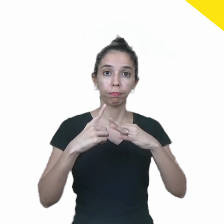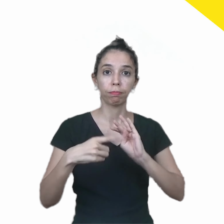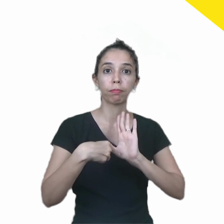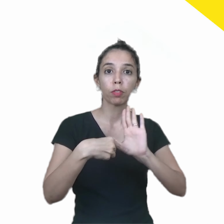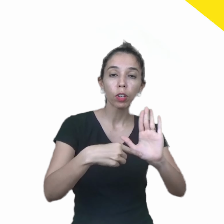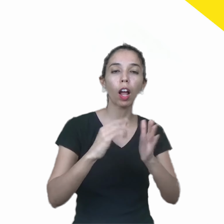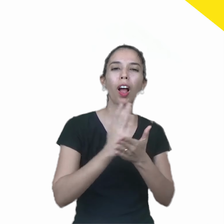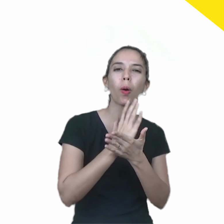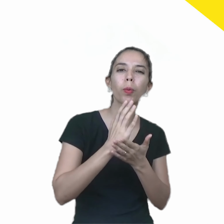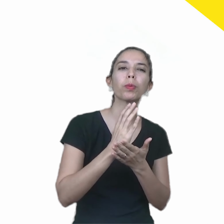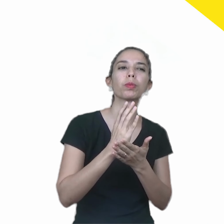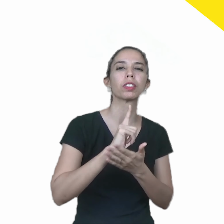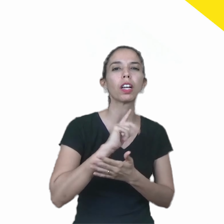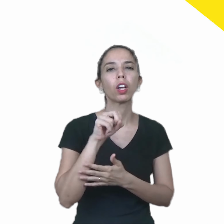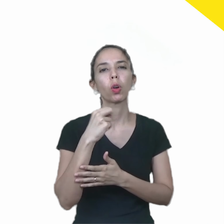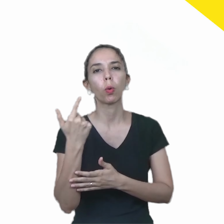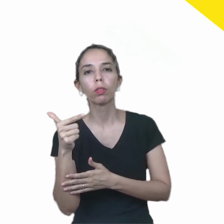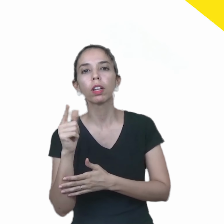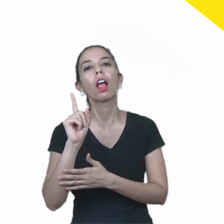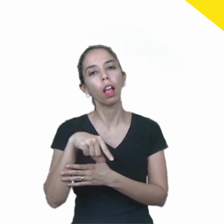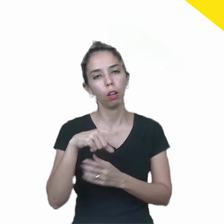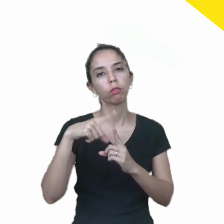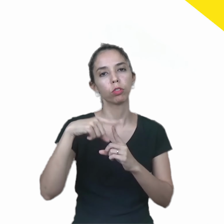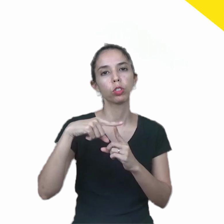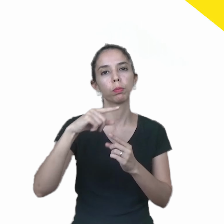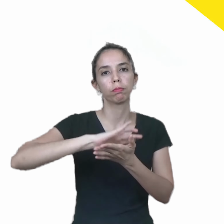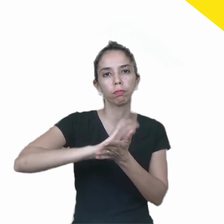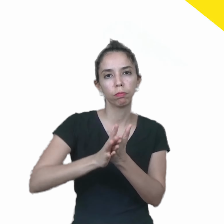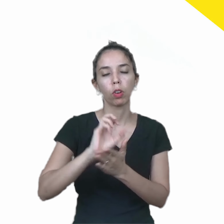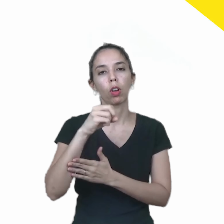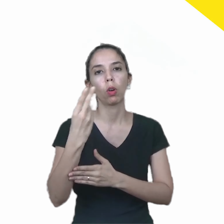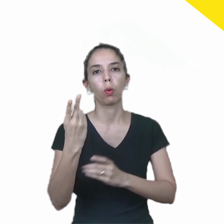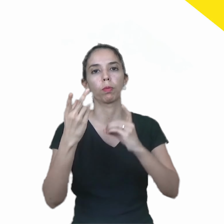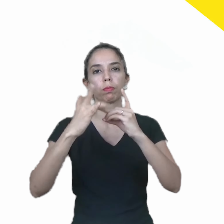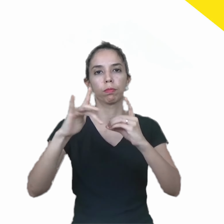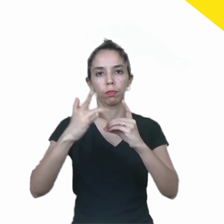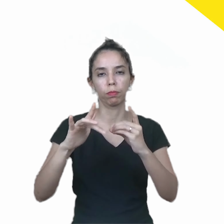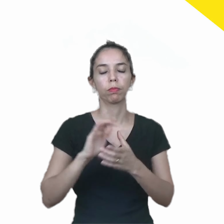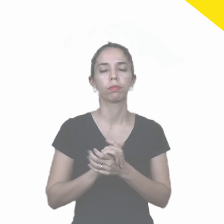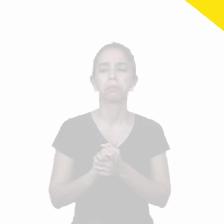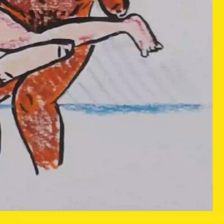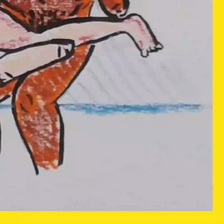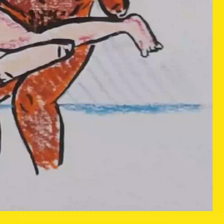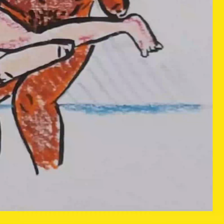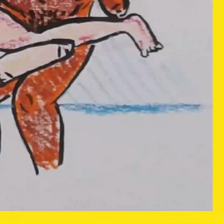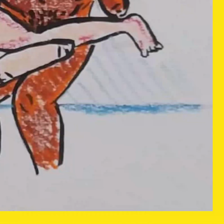passabilidade para alguns e para outros não é também uma forma de preconceito e capacitismo